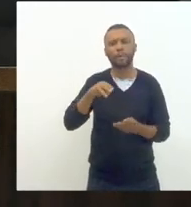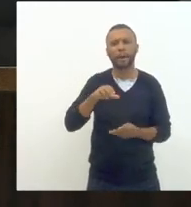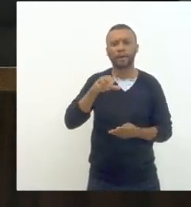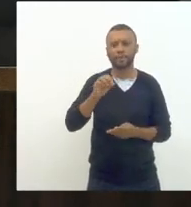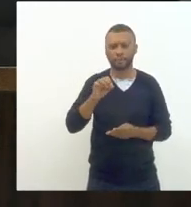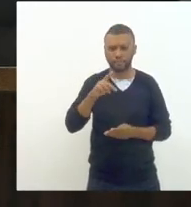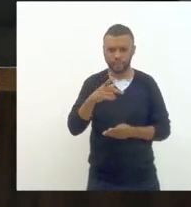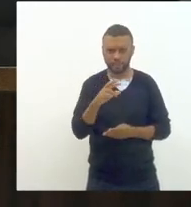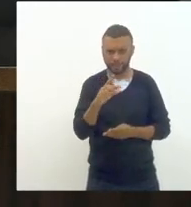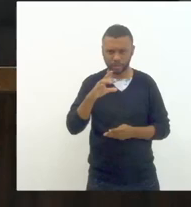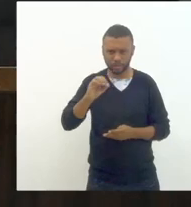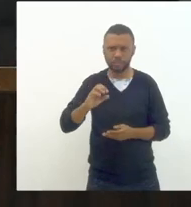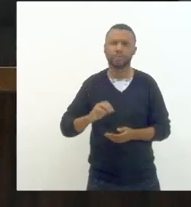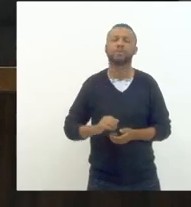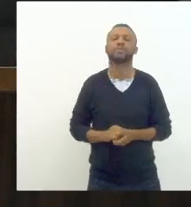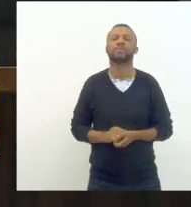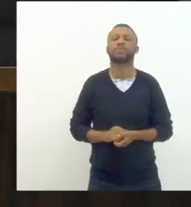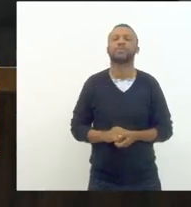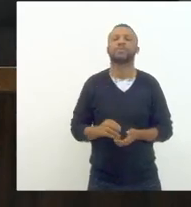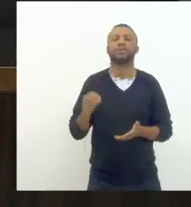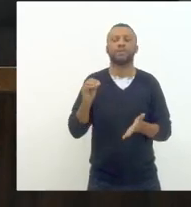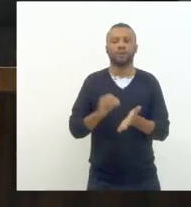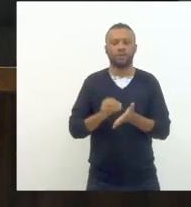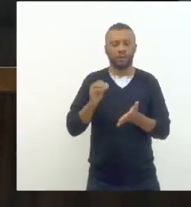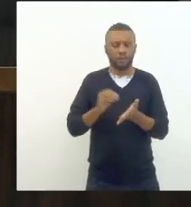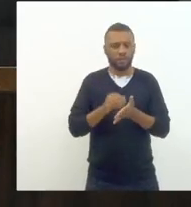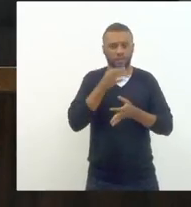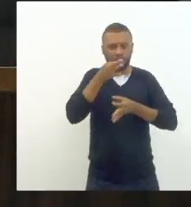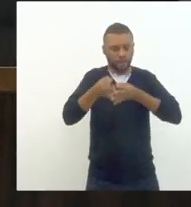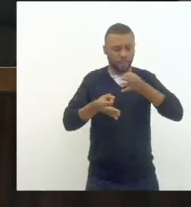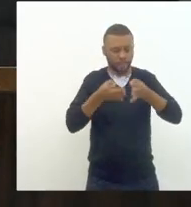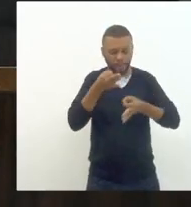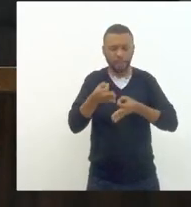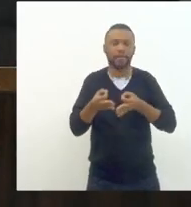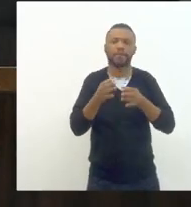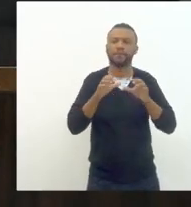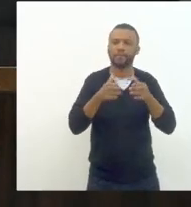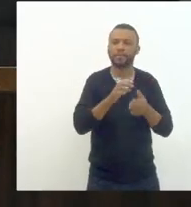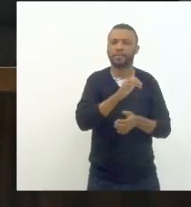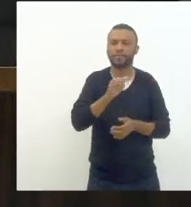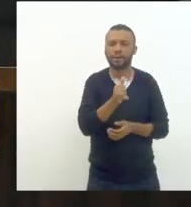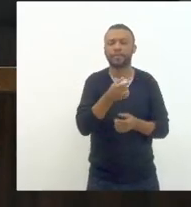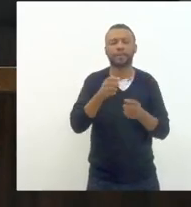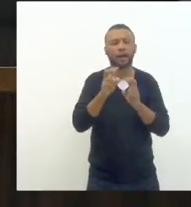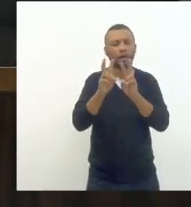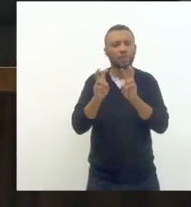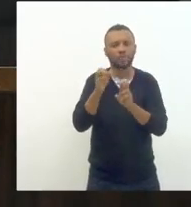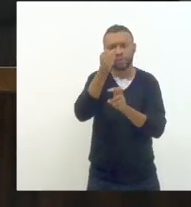das comissões. Depois chama o Rodrigo Marcelo, o Rodrigo Amorim. De Constituição de Justiça, de Assuntos